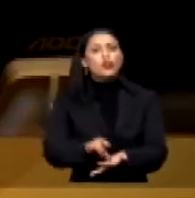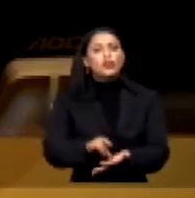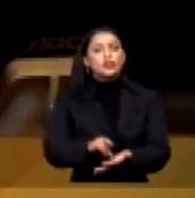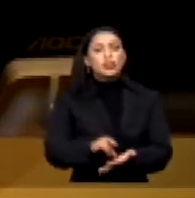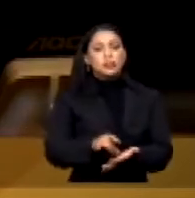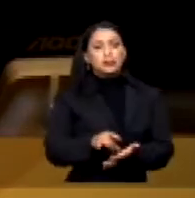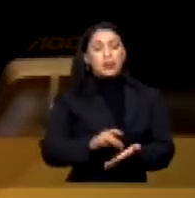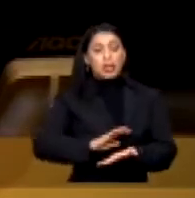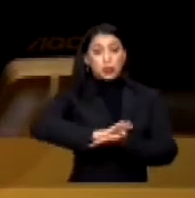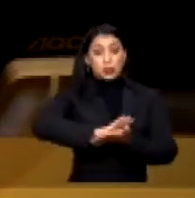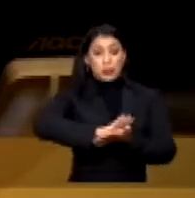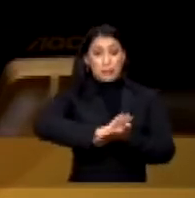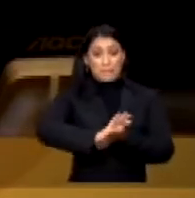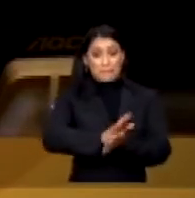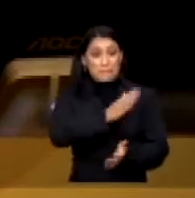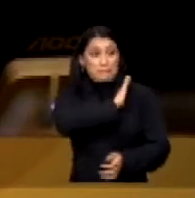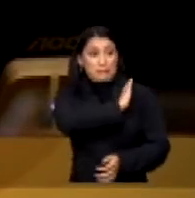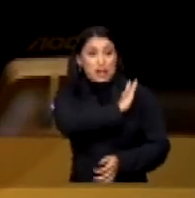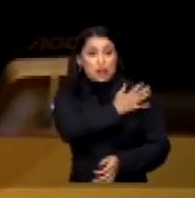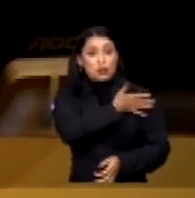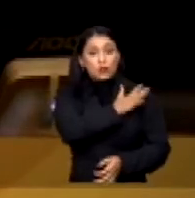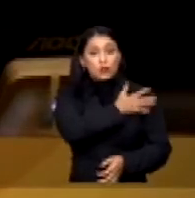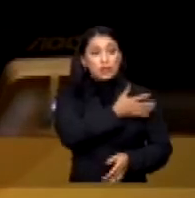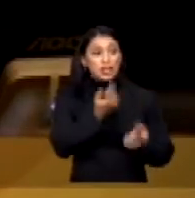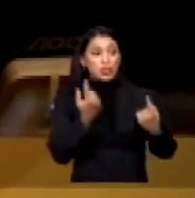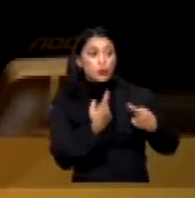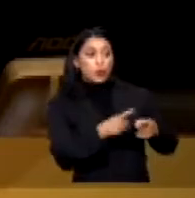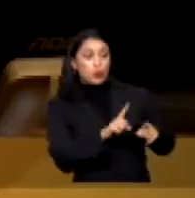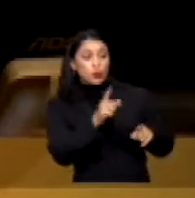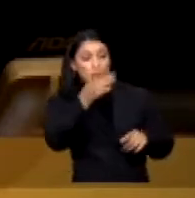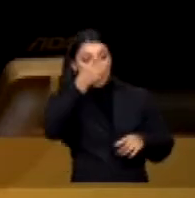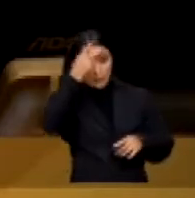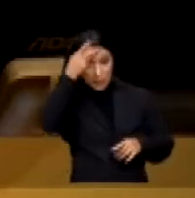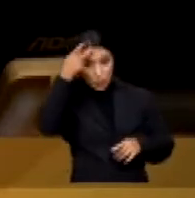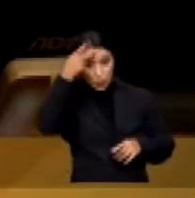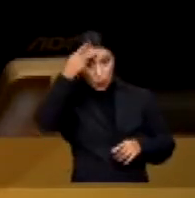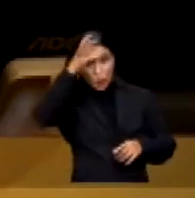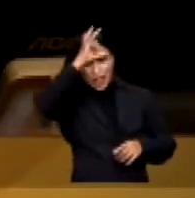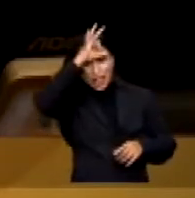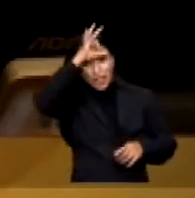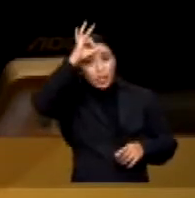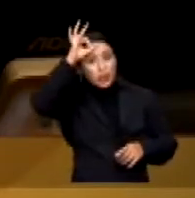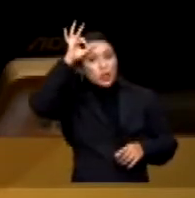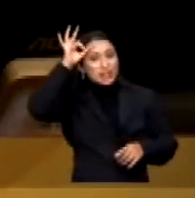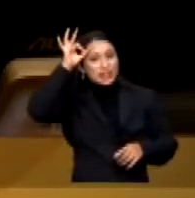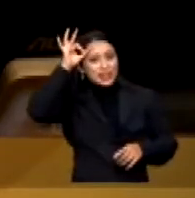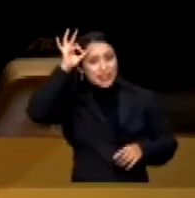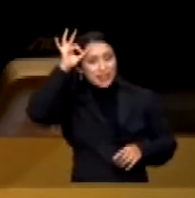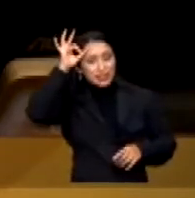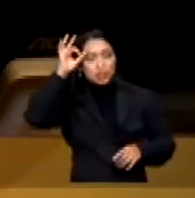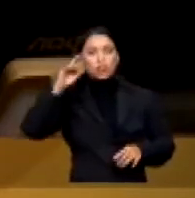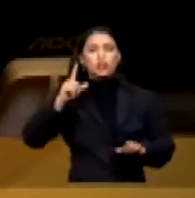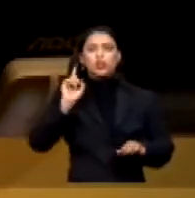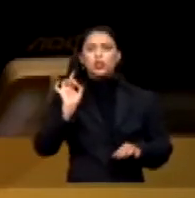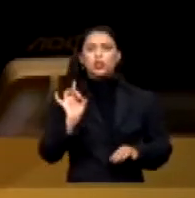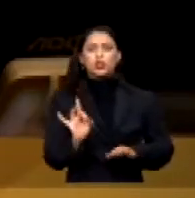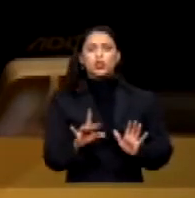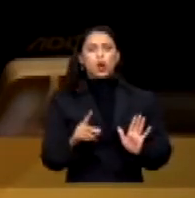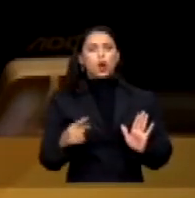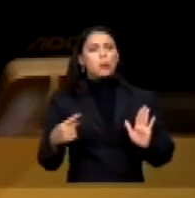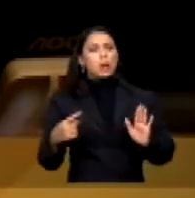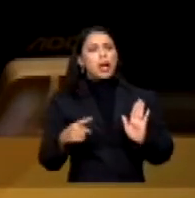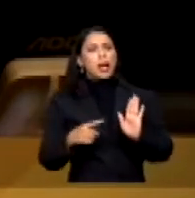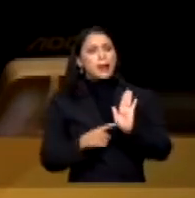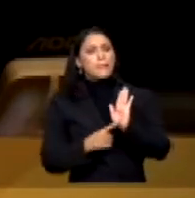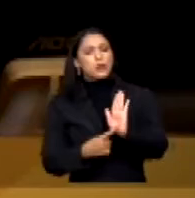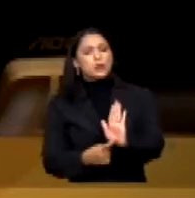confirmação dos seus preconceitos contra esta pessoa inocente, buscando, assim, legitimar